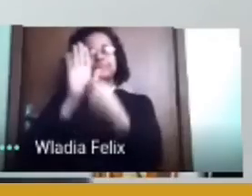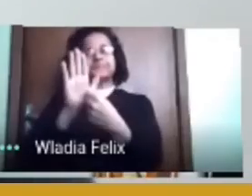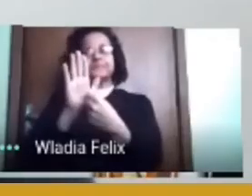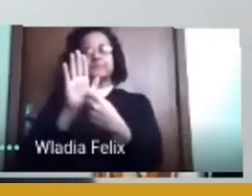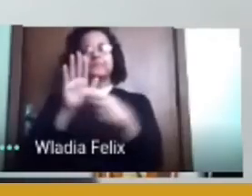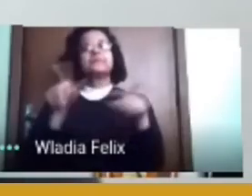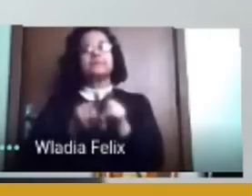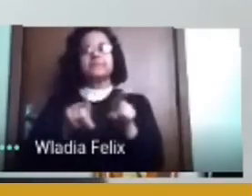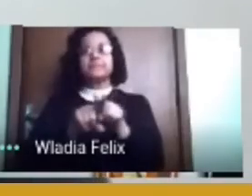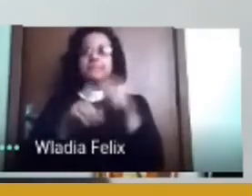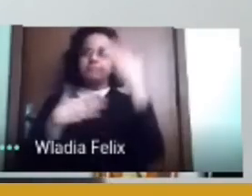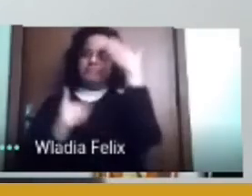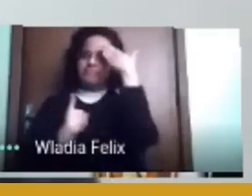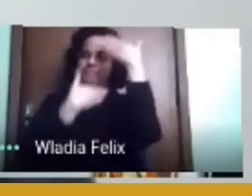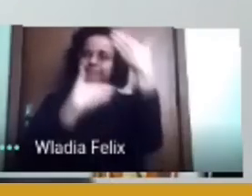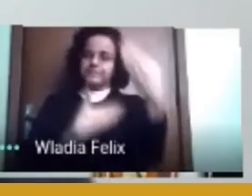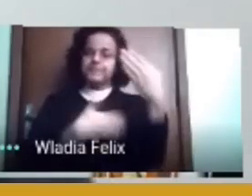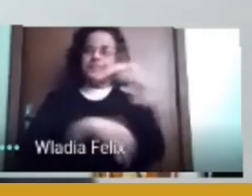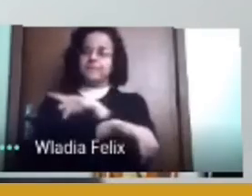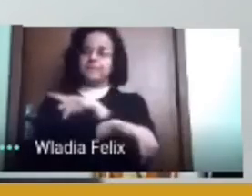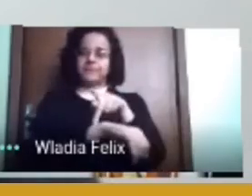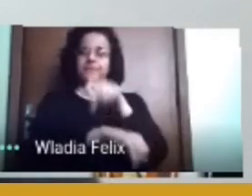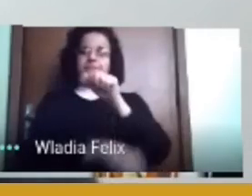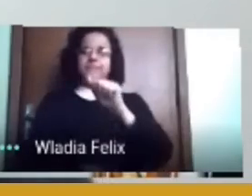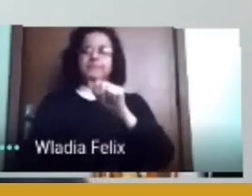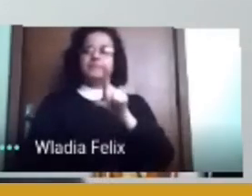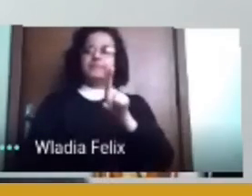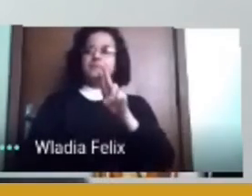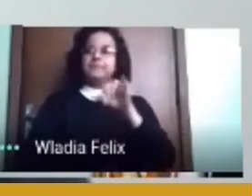Adriana Nagal, que nos acompanha, que fará a